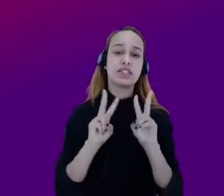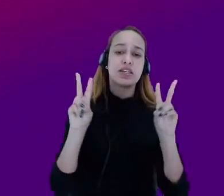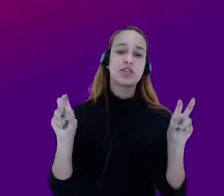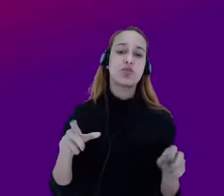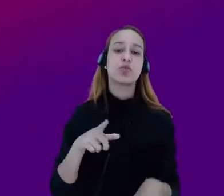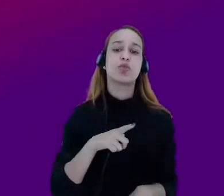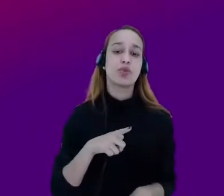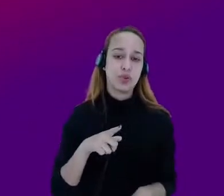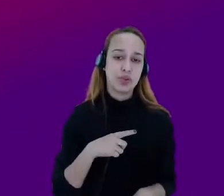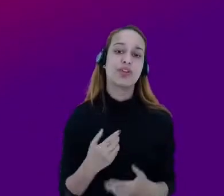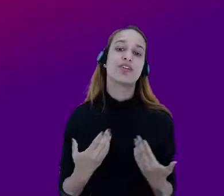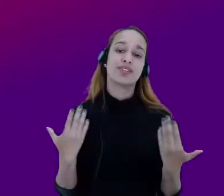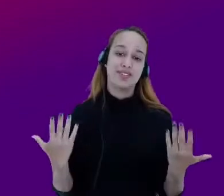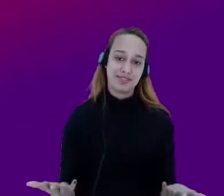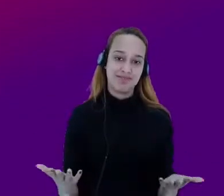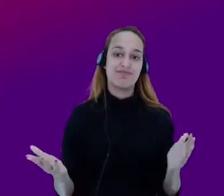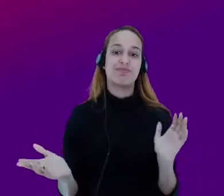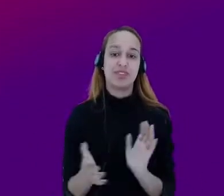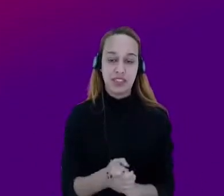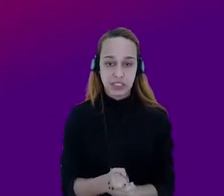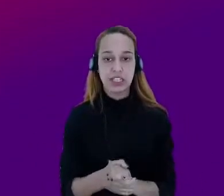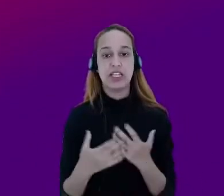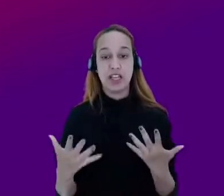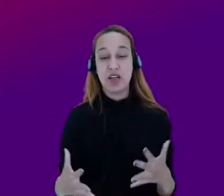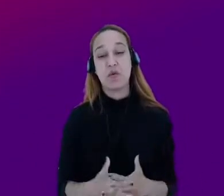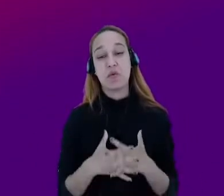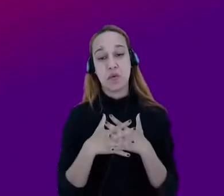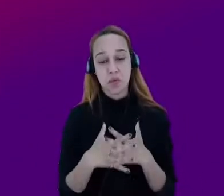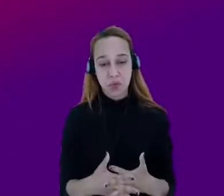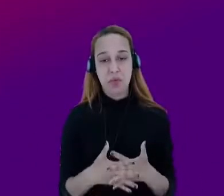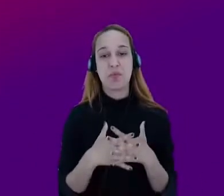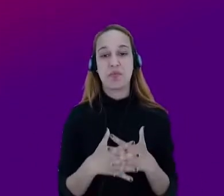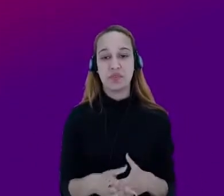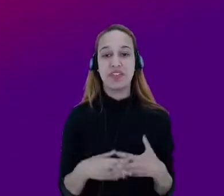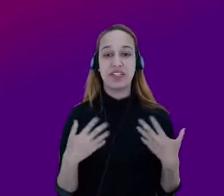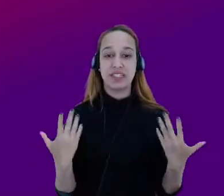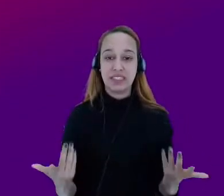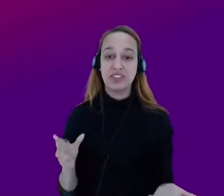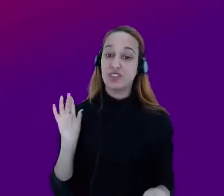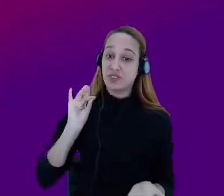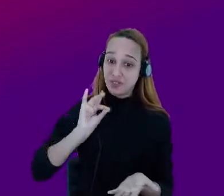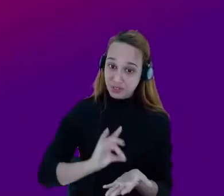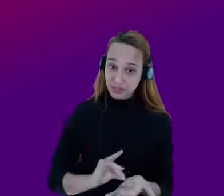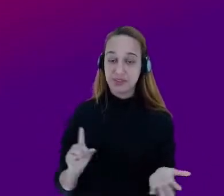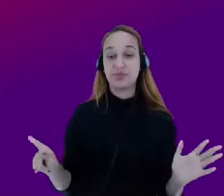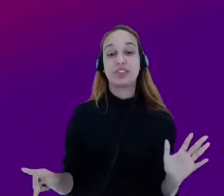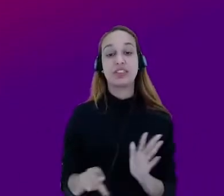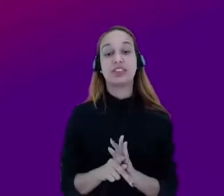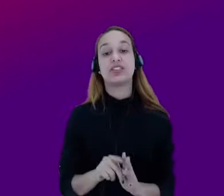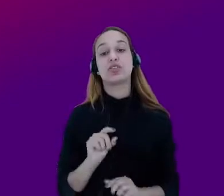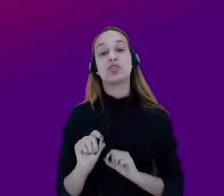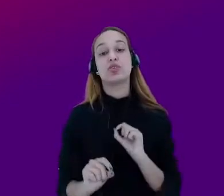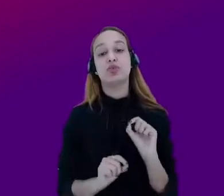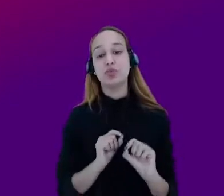mercado, que são muito complexas e realmente fazem parte de um quebra-cabeça